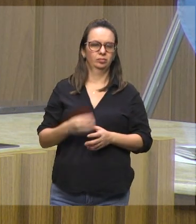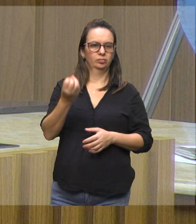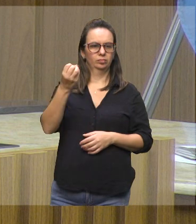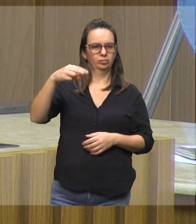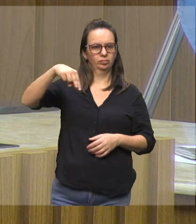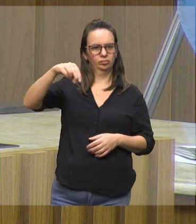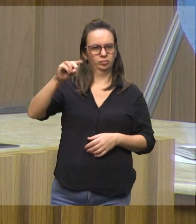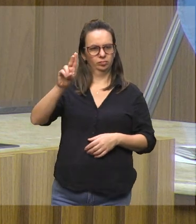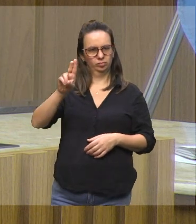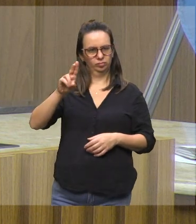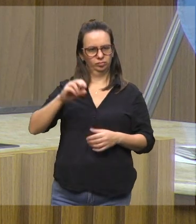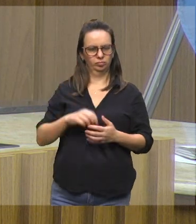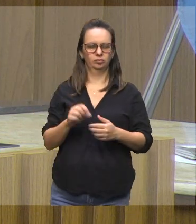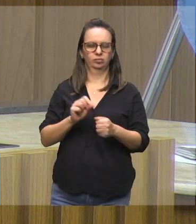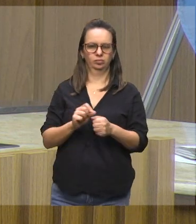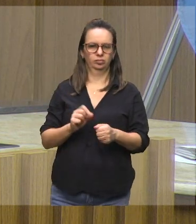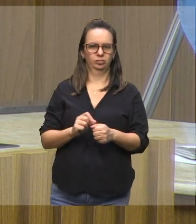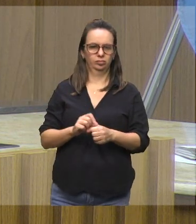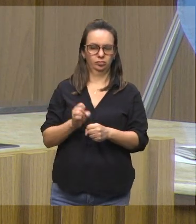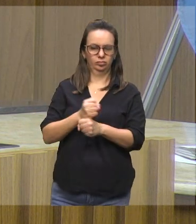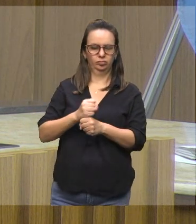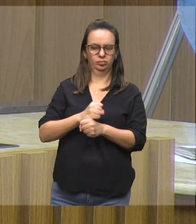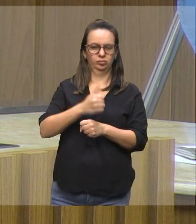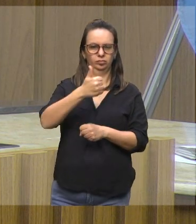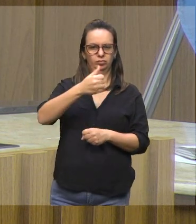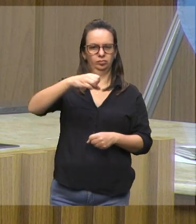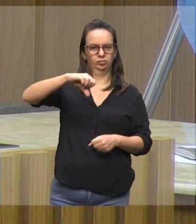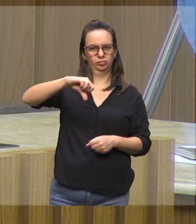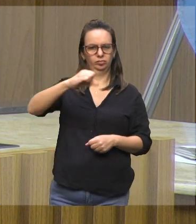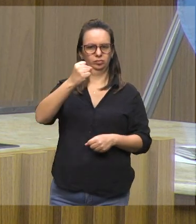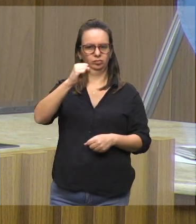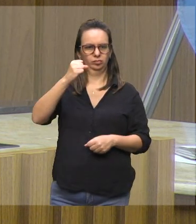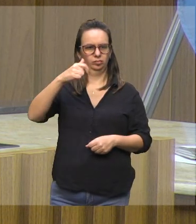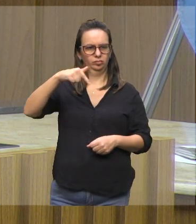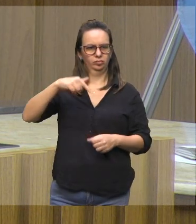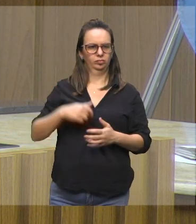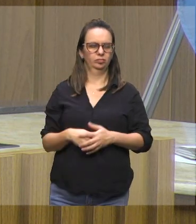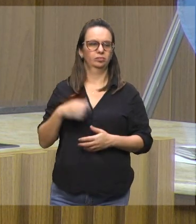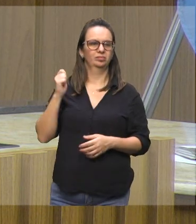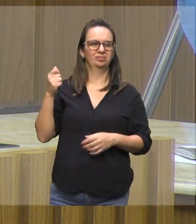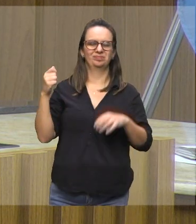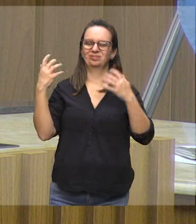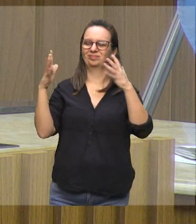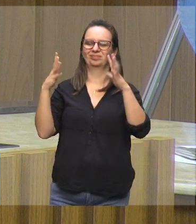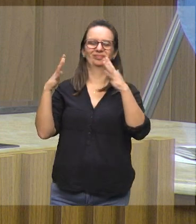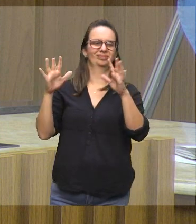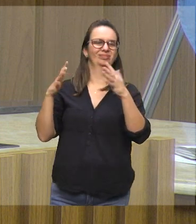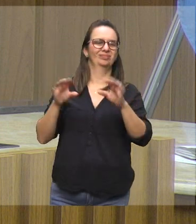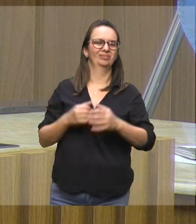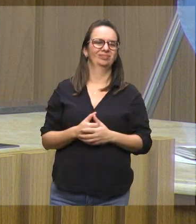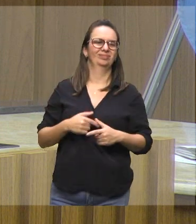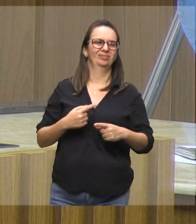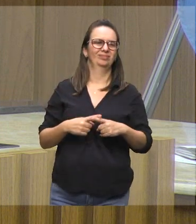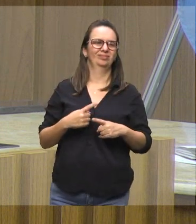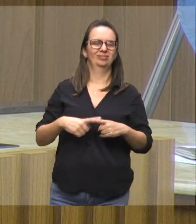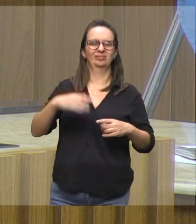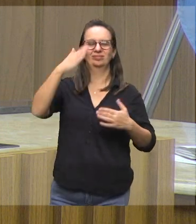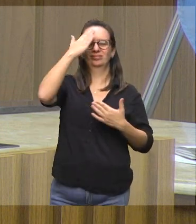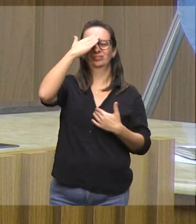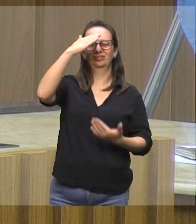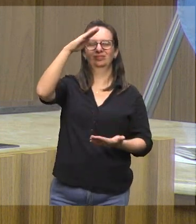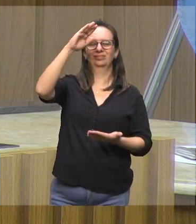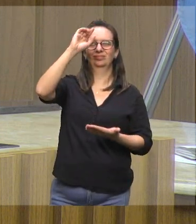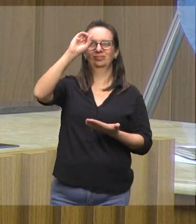1987. E lembrando que Assis está de parabéns, por conta que, graças a Deus, nós não temos na nossa cidade de